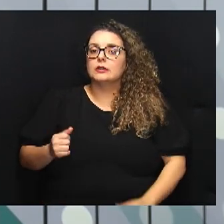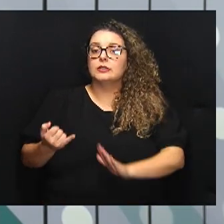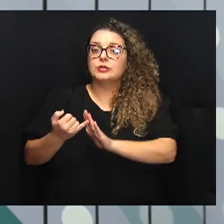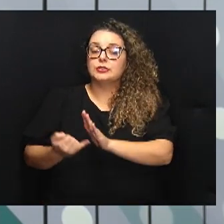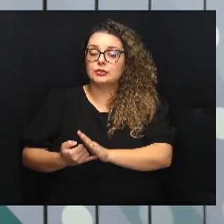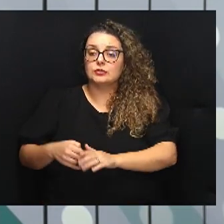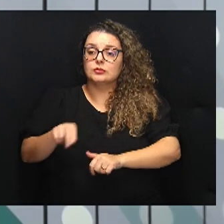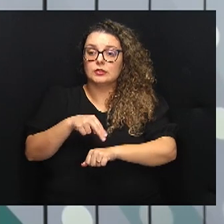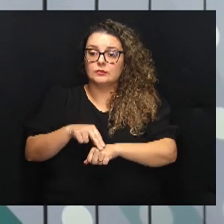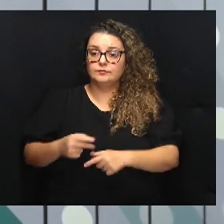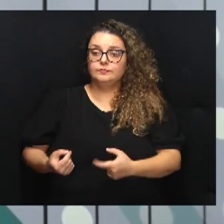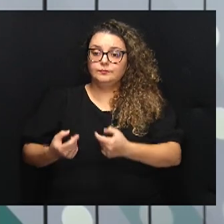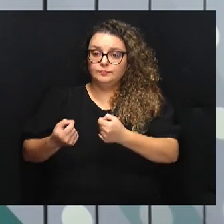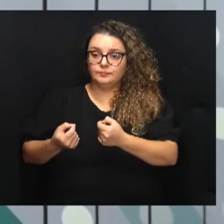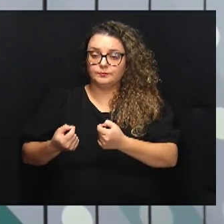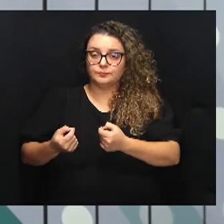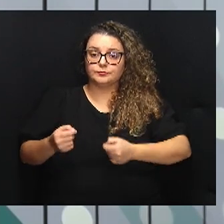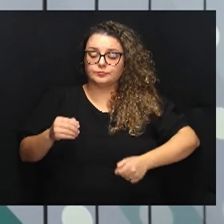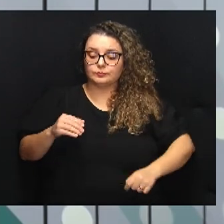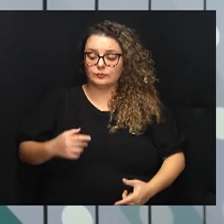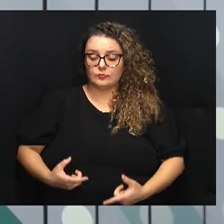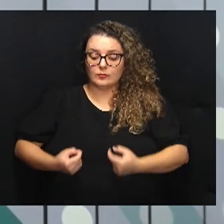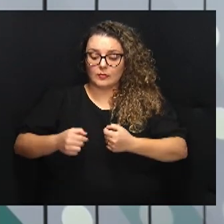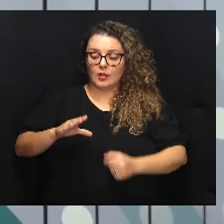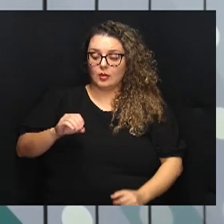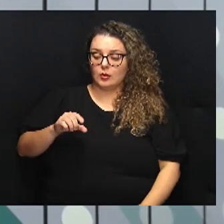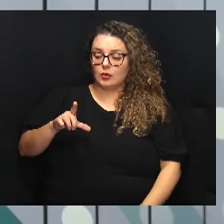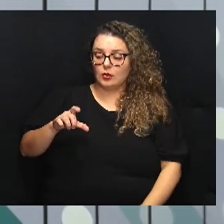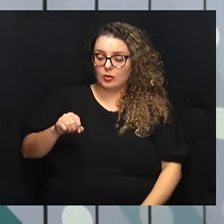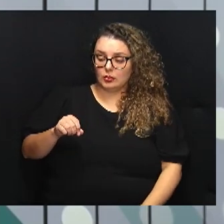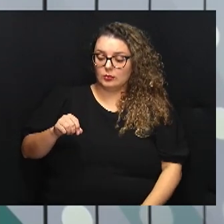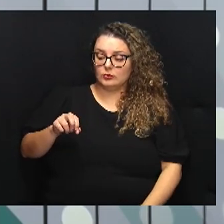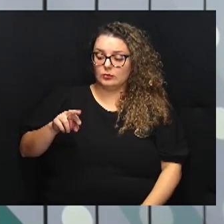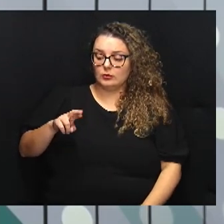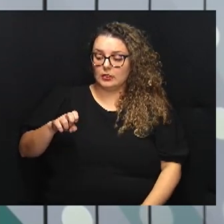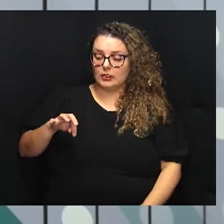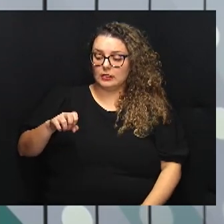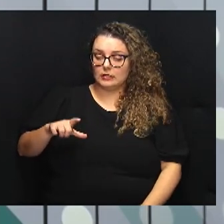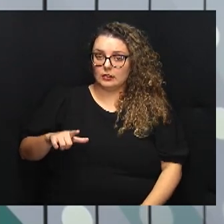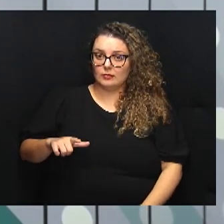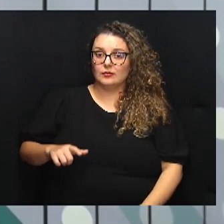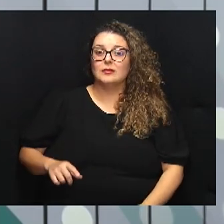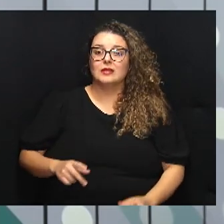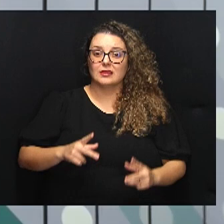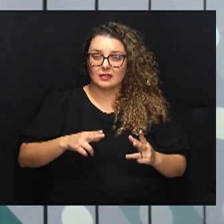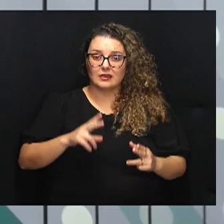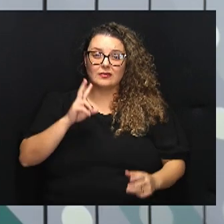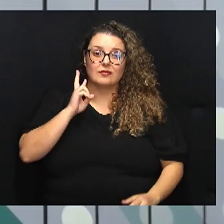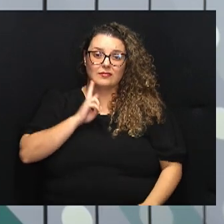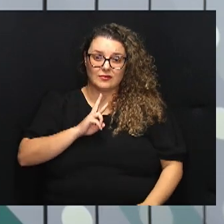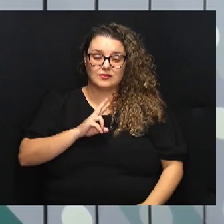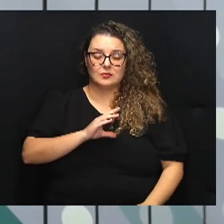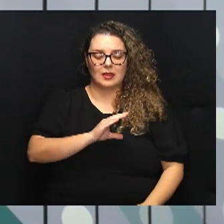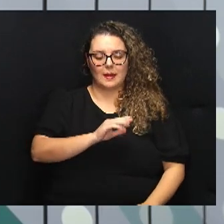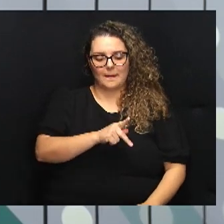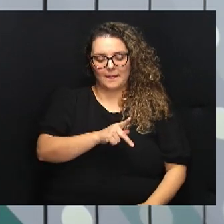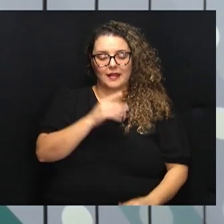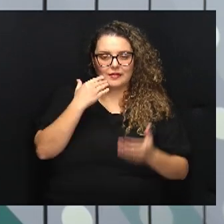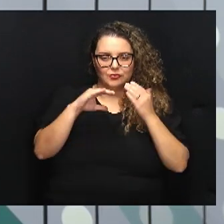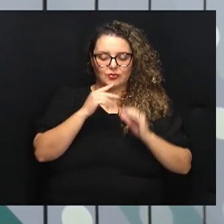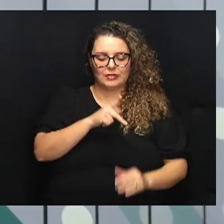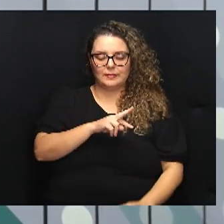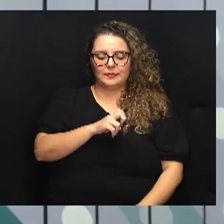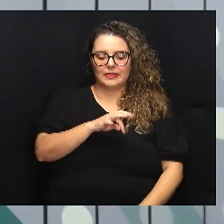Câncer. O câncer coloretal, que vitimou a cantora Preta Gil, é o terceiro tipo que mais acomete mulheres